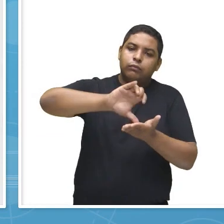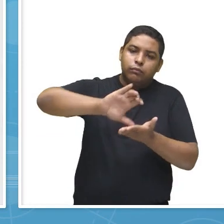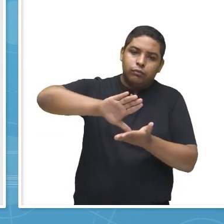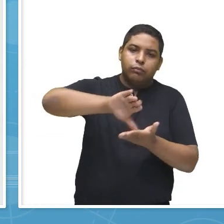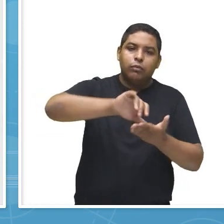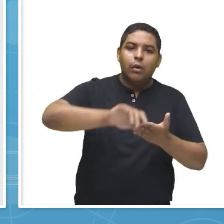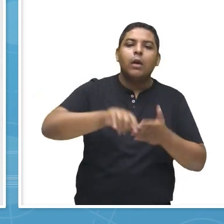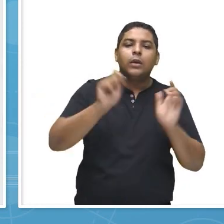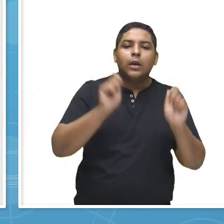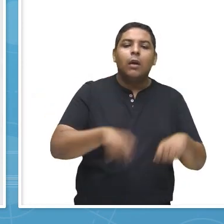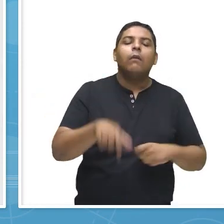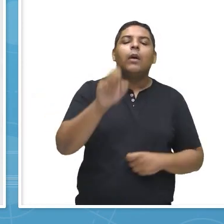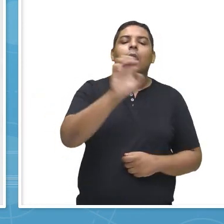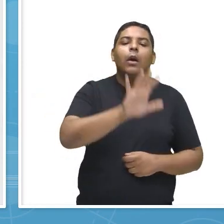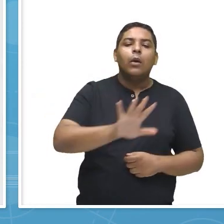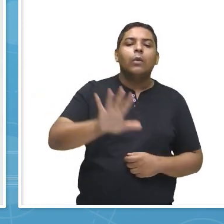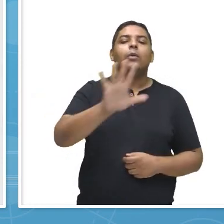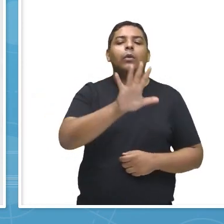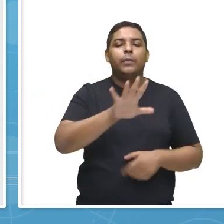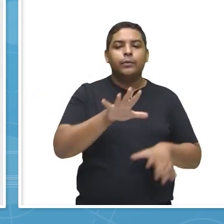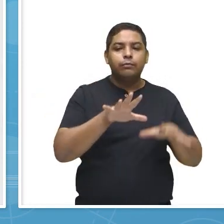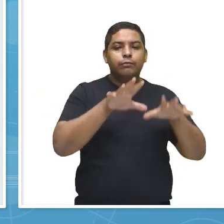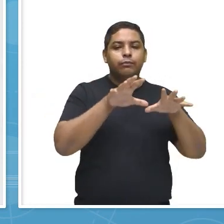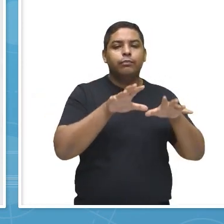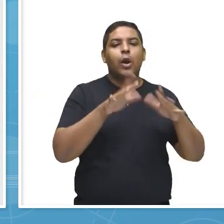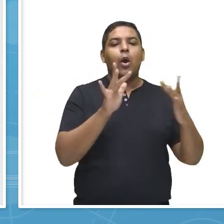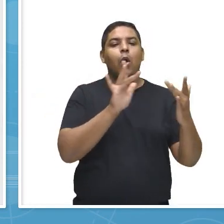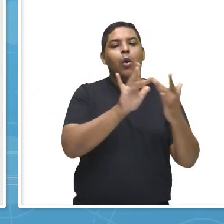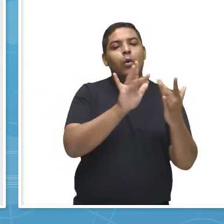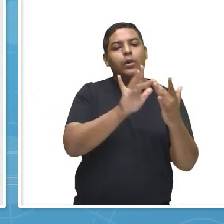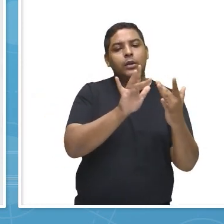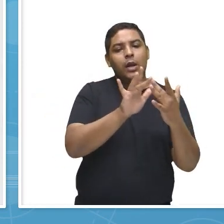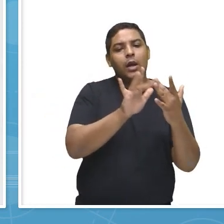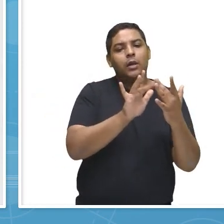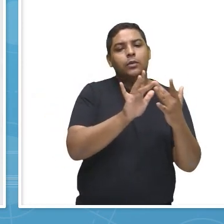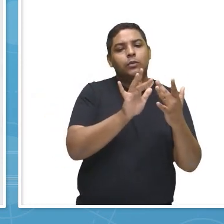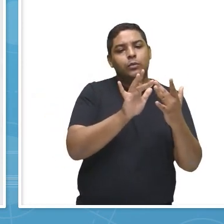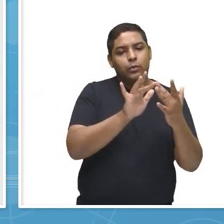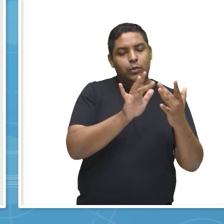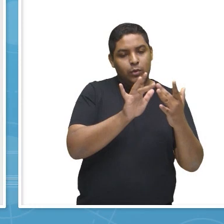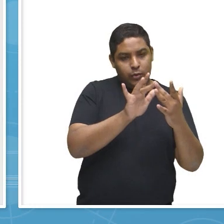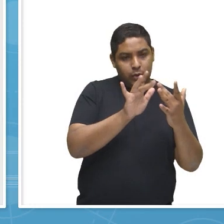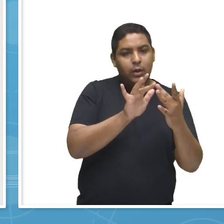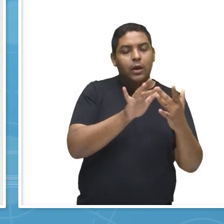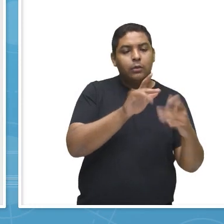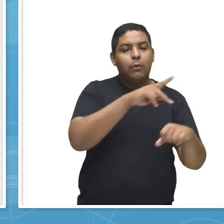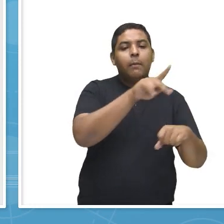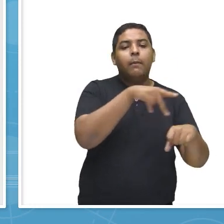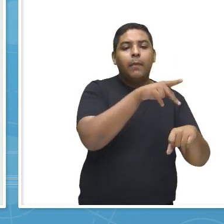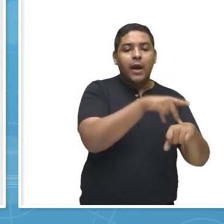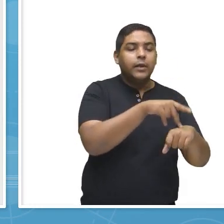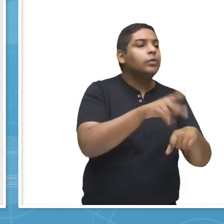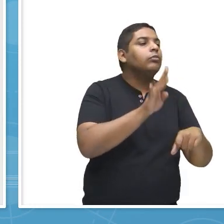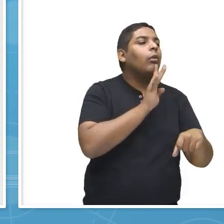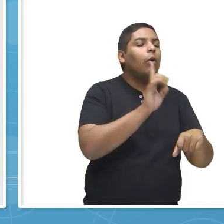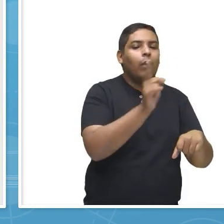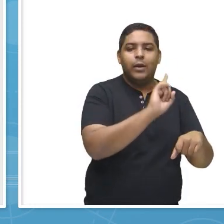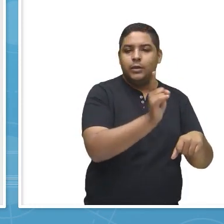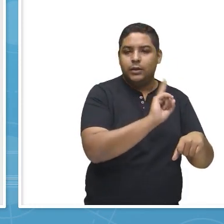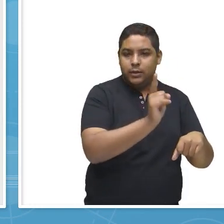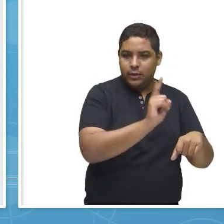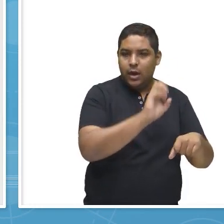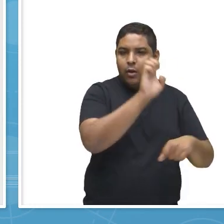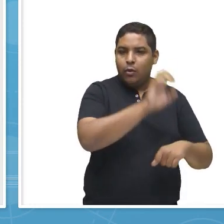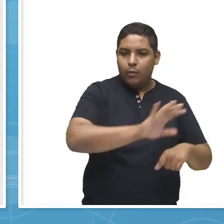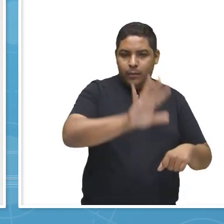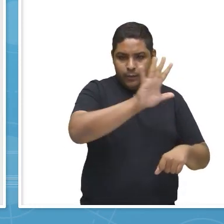os europeus tomassem contato com territórios desconhecidos pelos europeus, tá? E